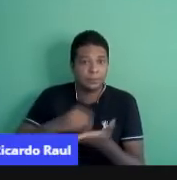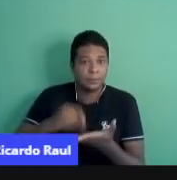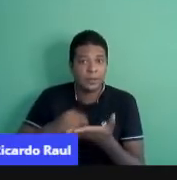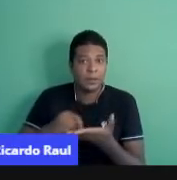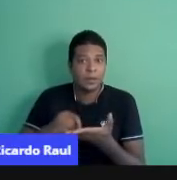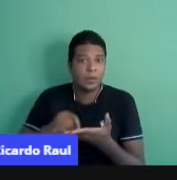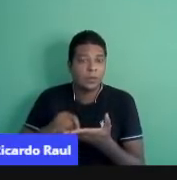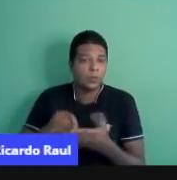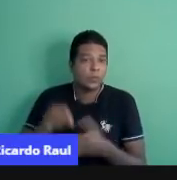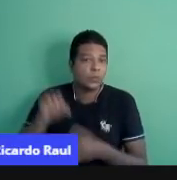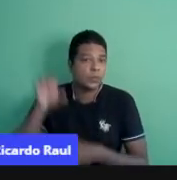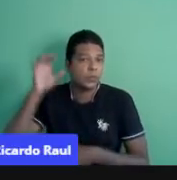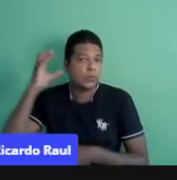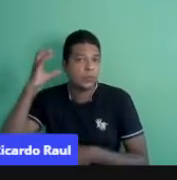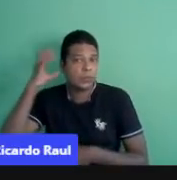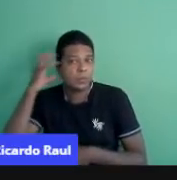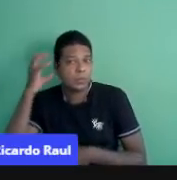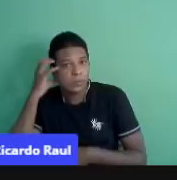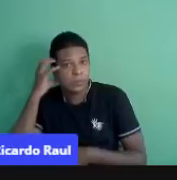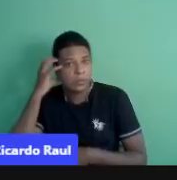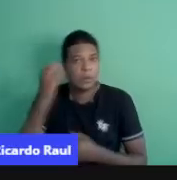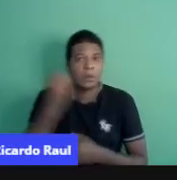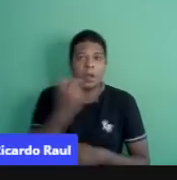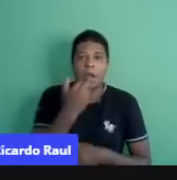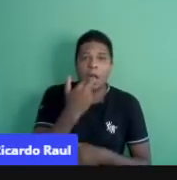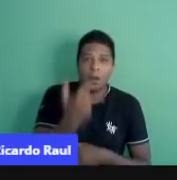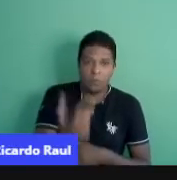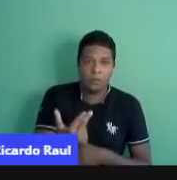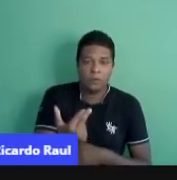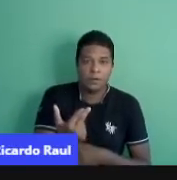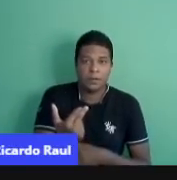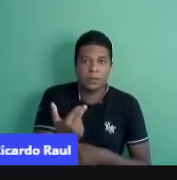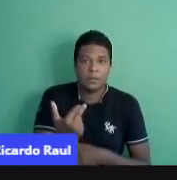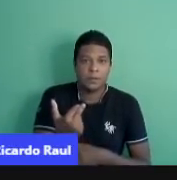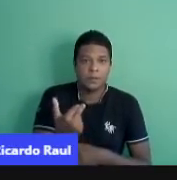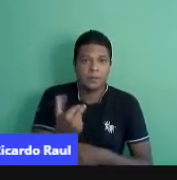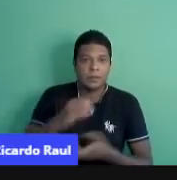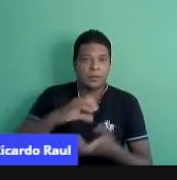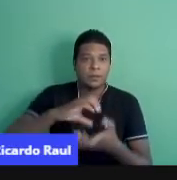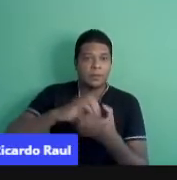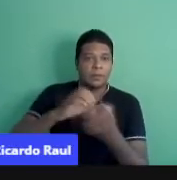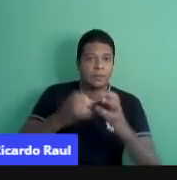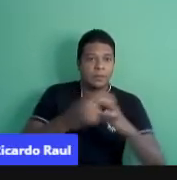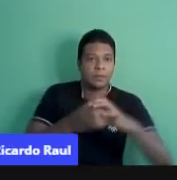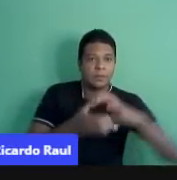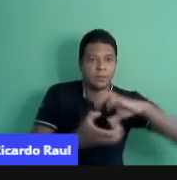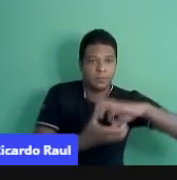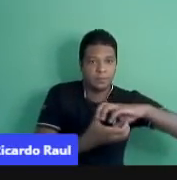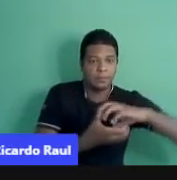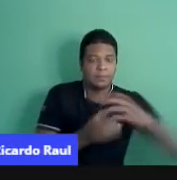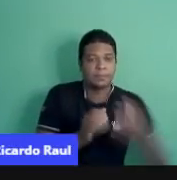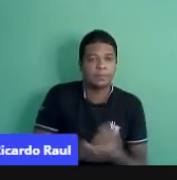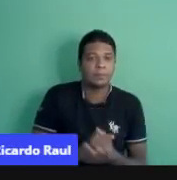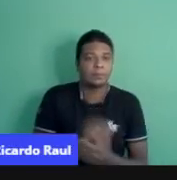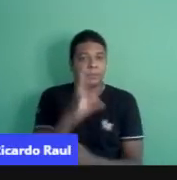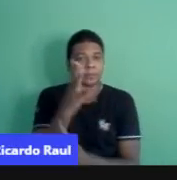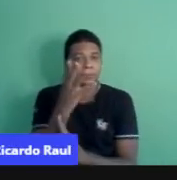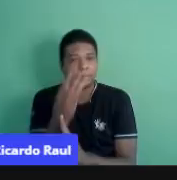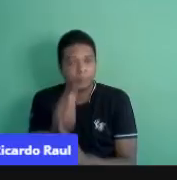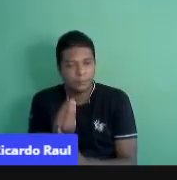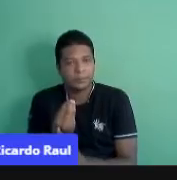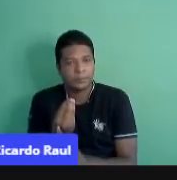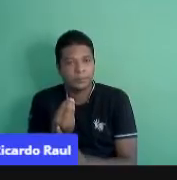formas. Outro campo que se destaca muito na arte, principalmente nas artes